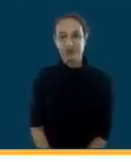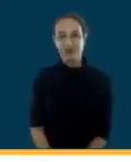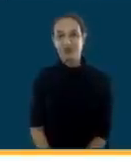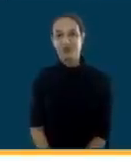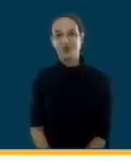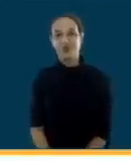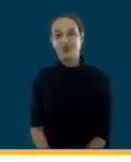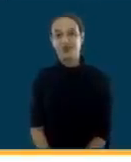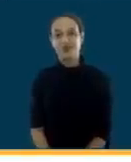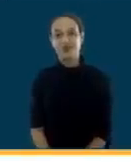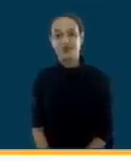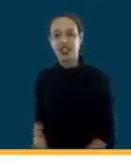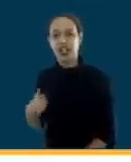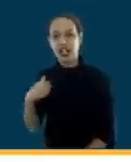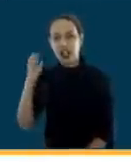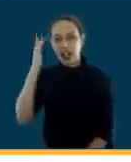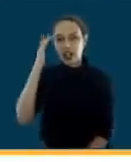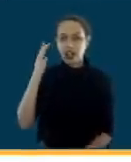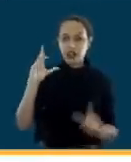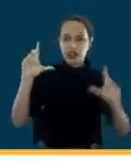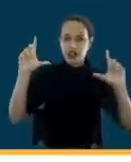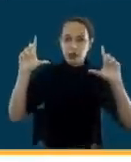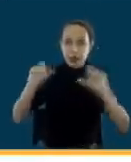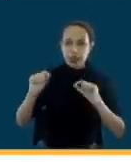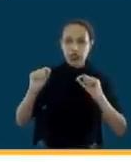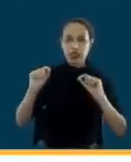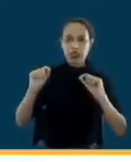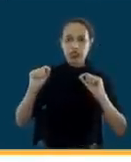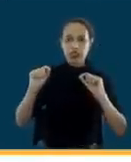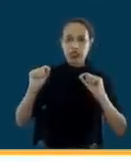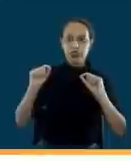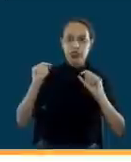Acho que Luciana caiu, Luciana.